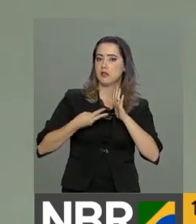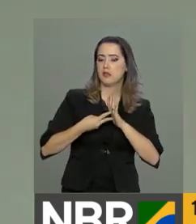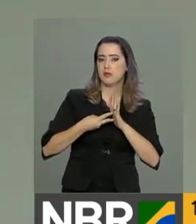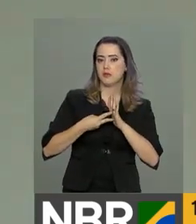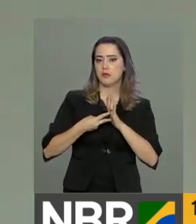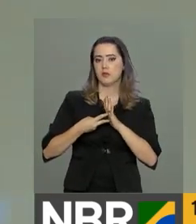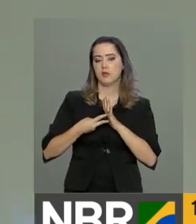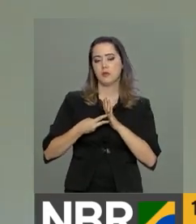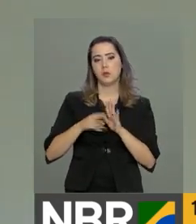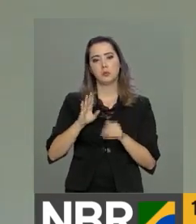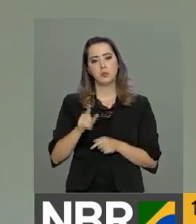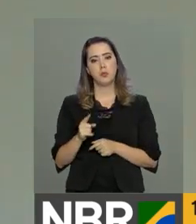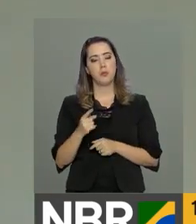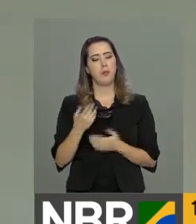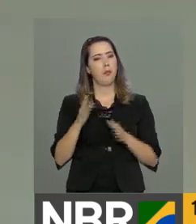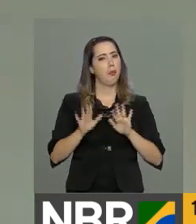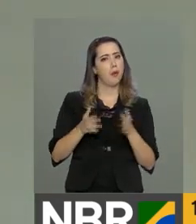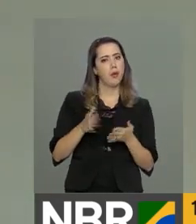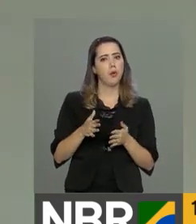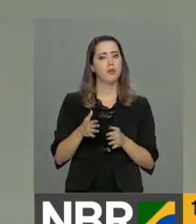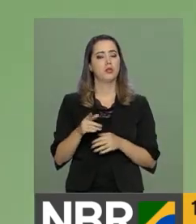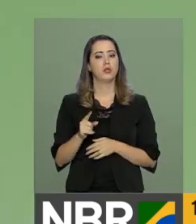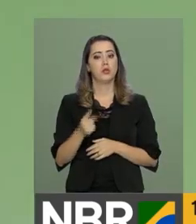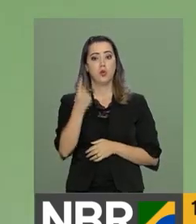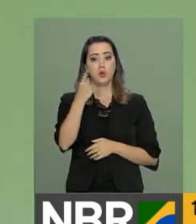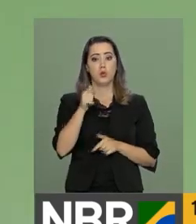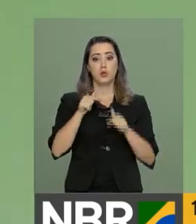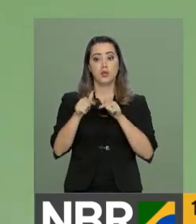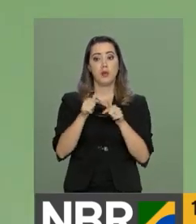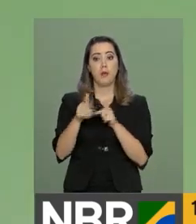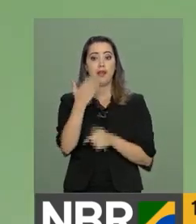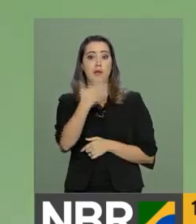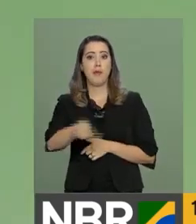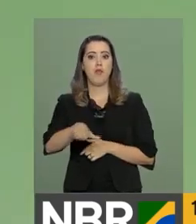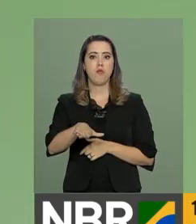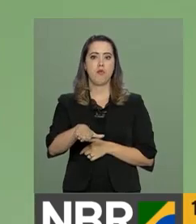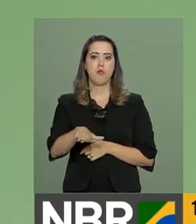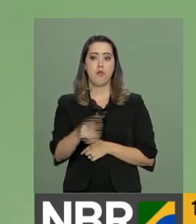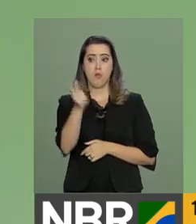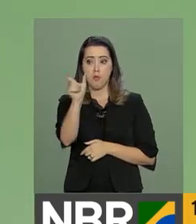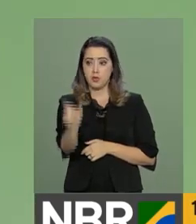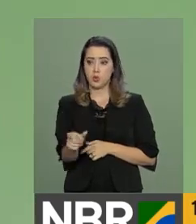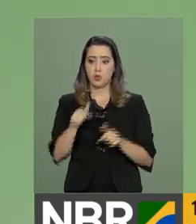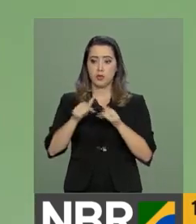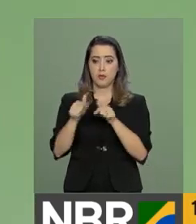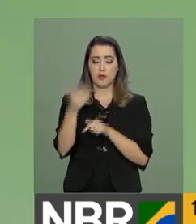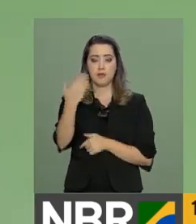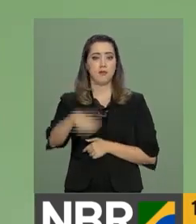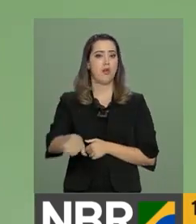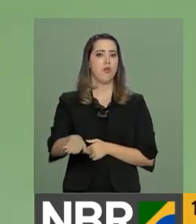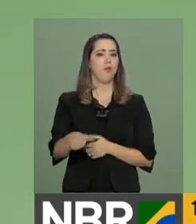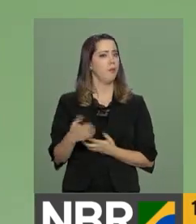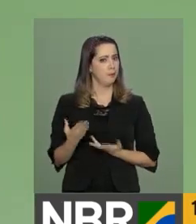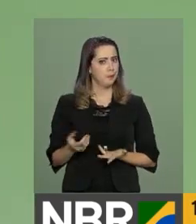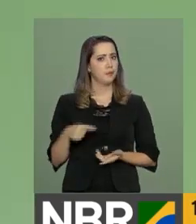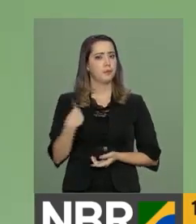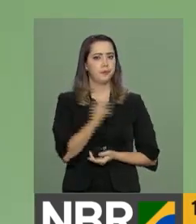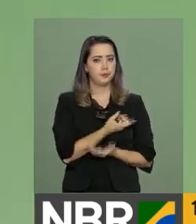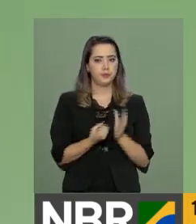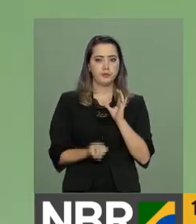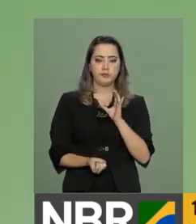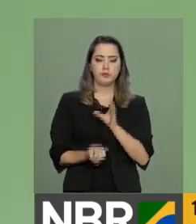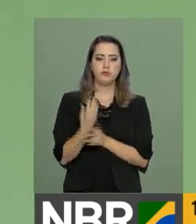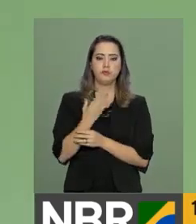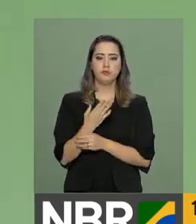representa pelo menos um emprego e meio. Portanto, quando nós